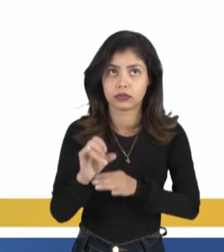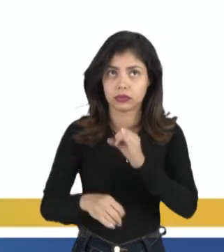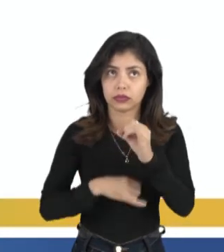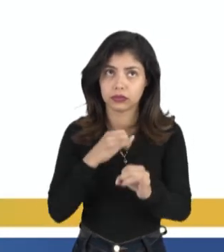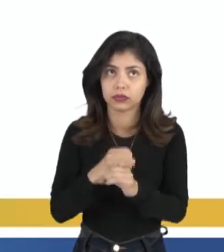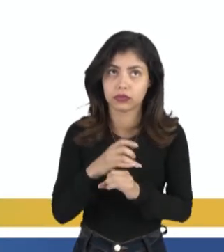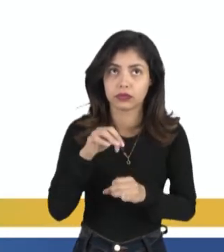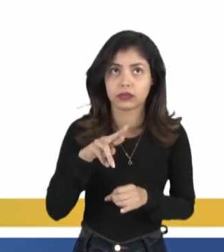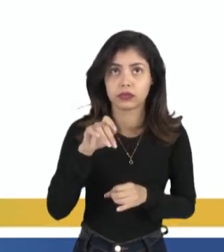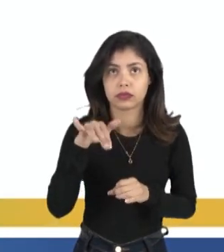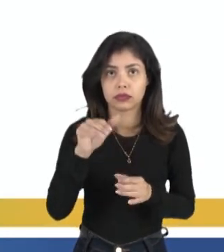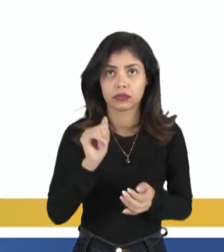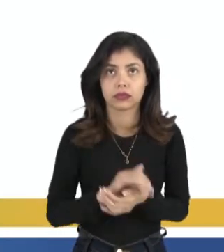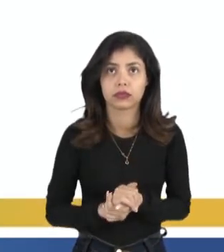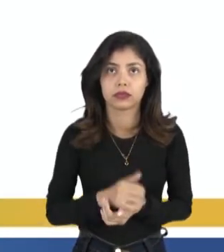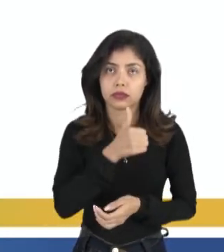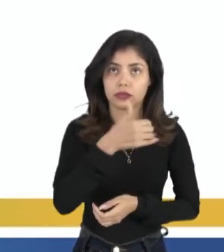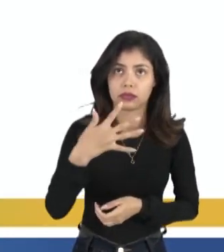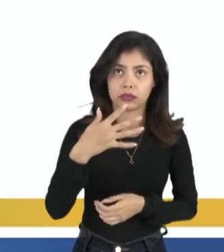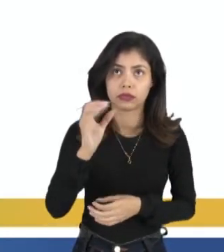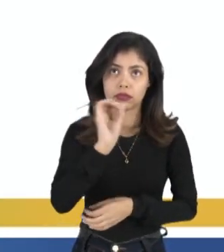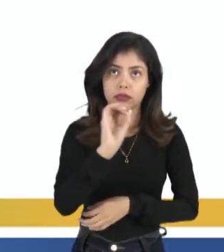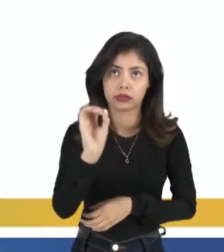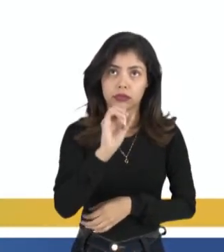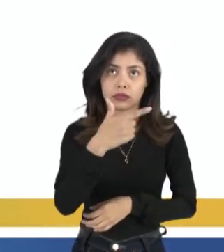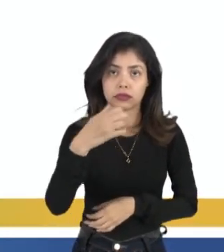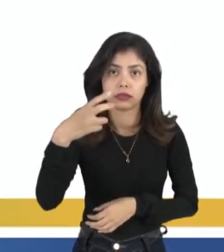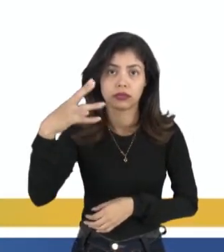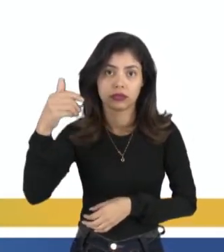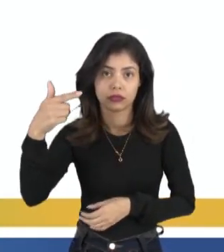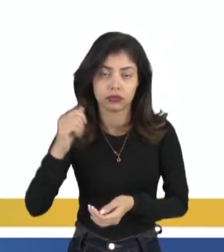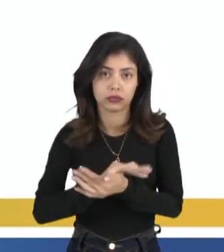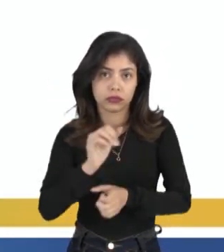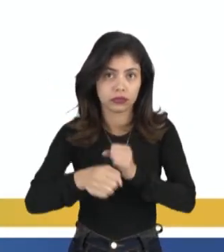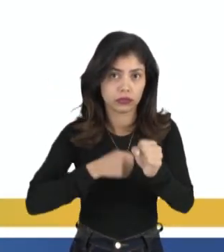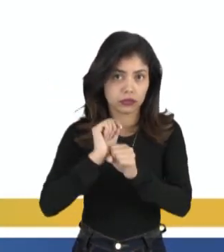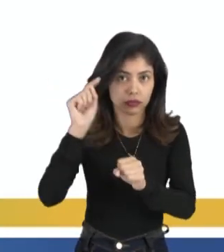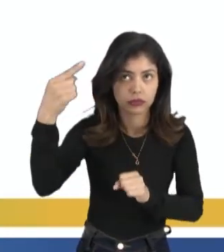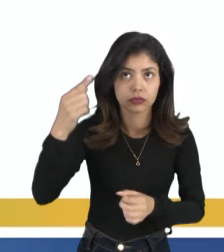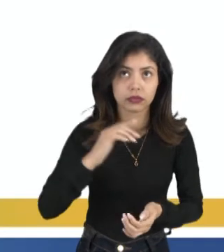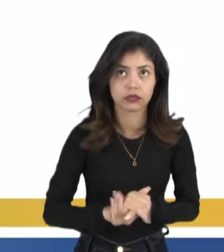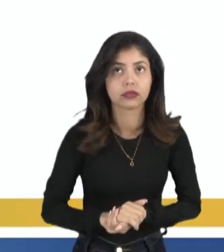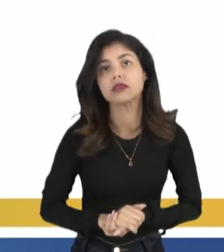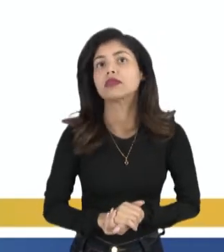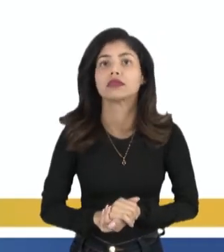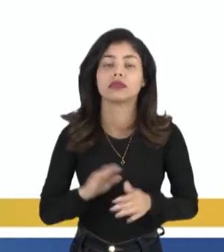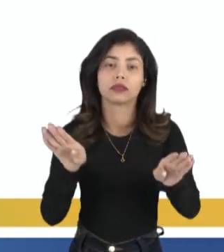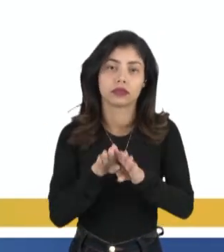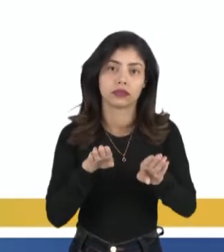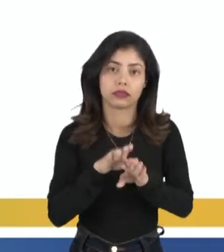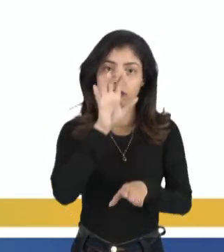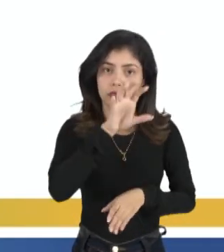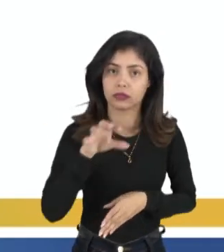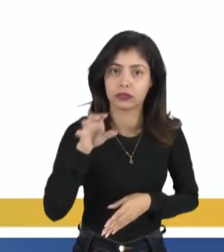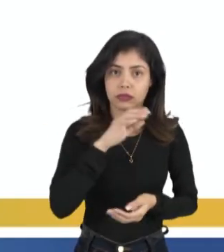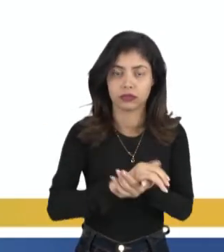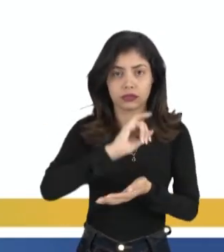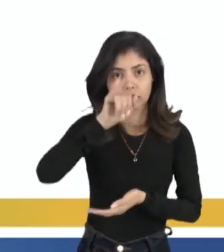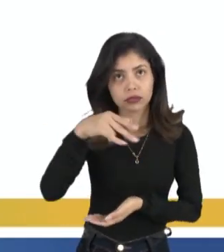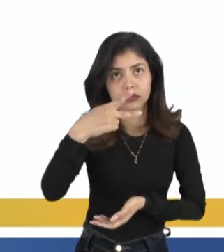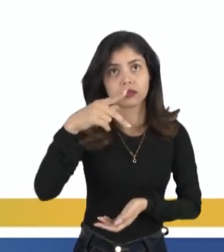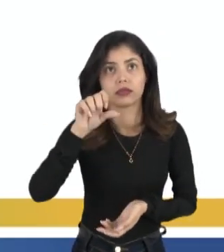ó, no site de astronomia. 14 de outubro de 2023, ano que vem, no dia 14, lá na região de João Pessoa,